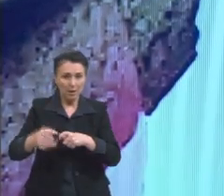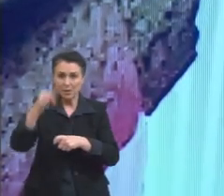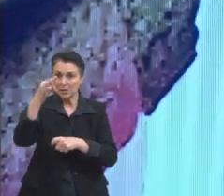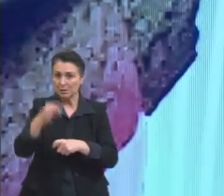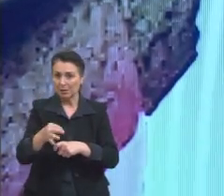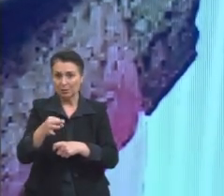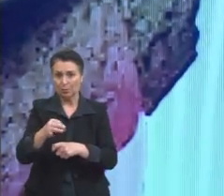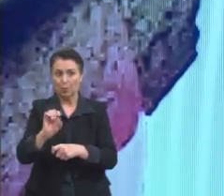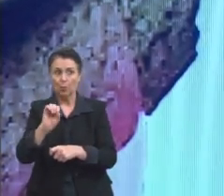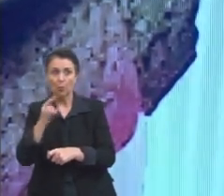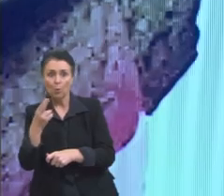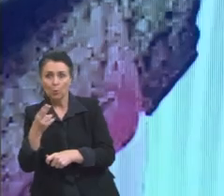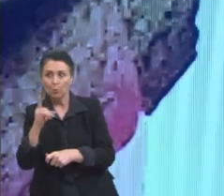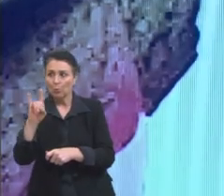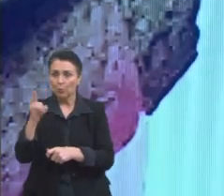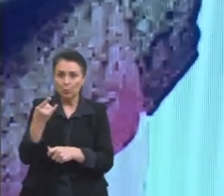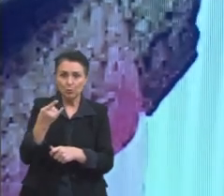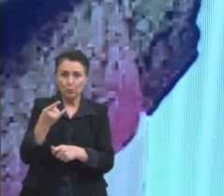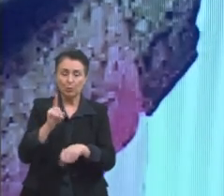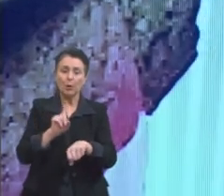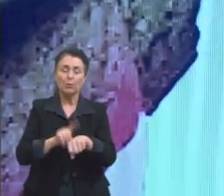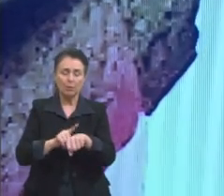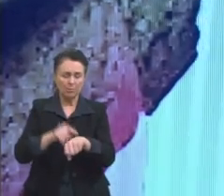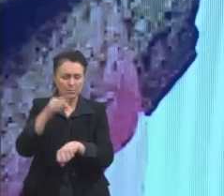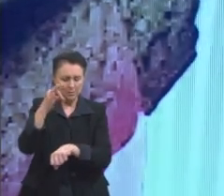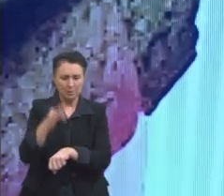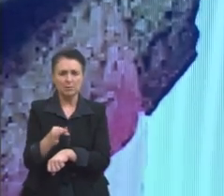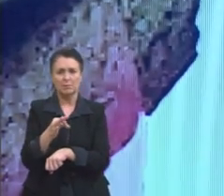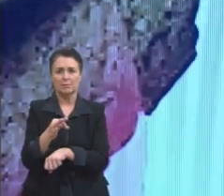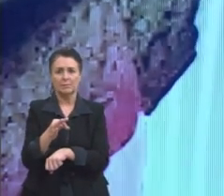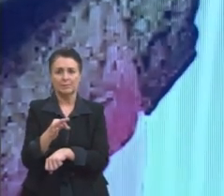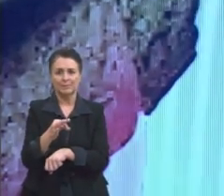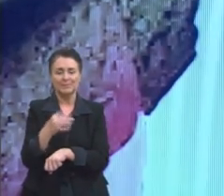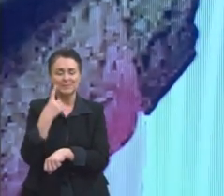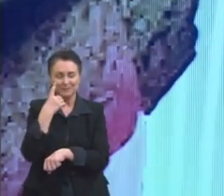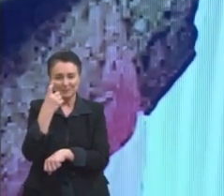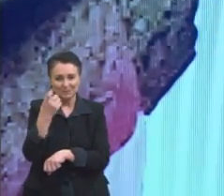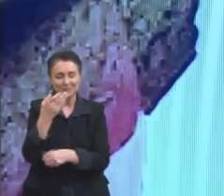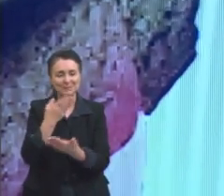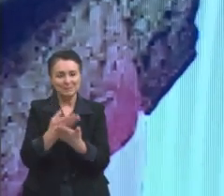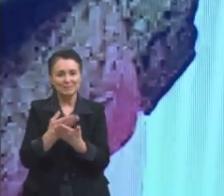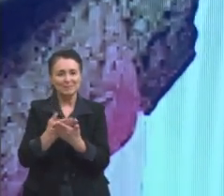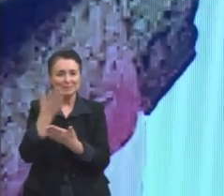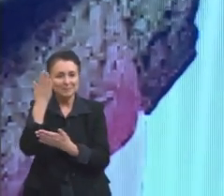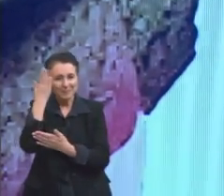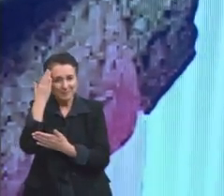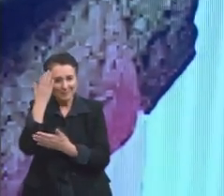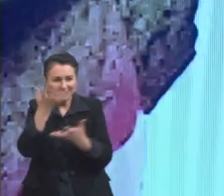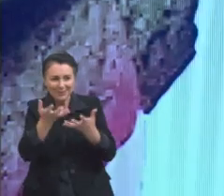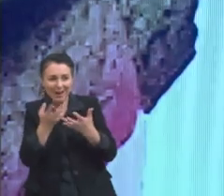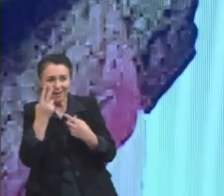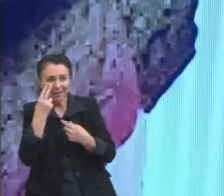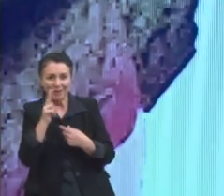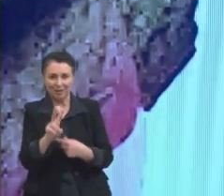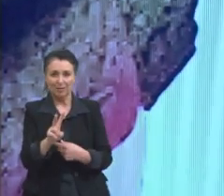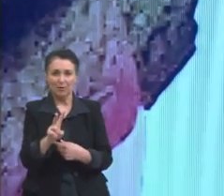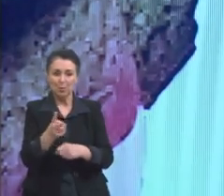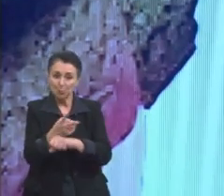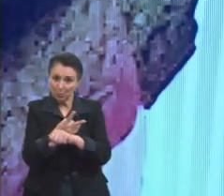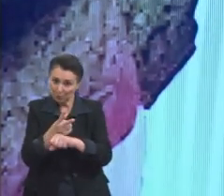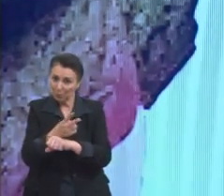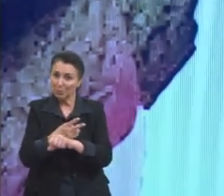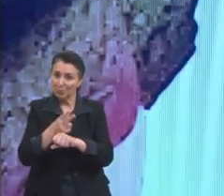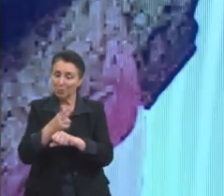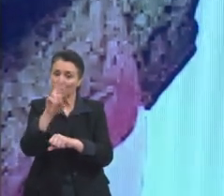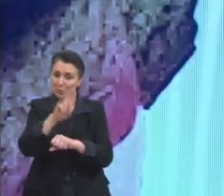último né abalocismo que tal em tempo real com a gurizada isso é interessante quer verificar deixa eu ver né vai tá